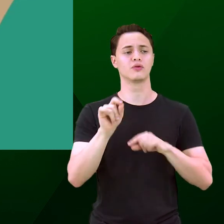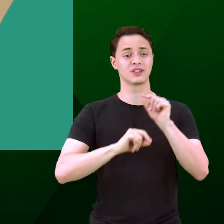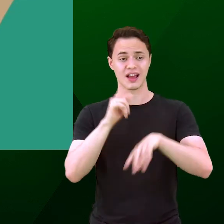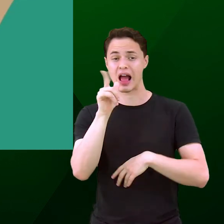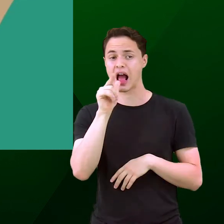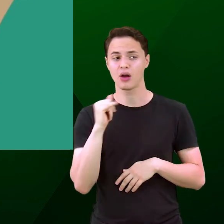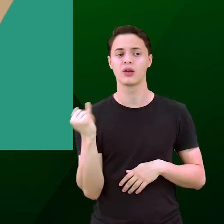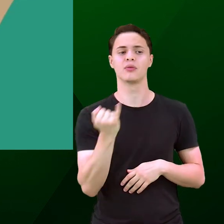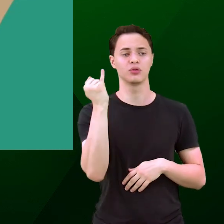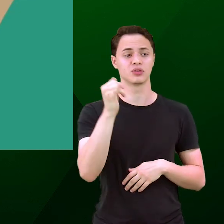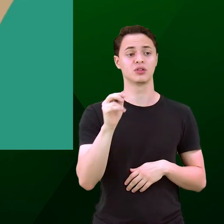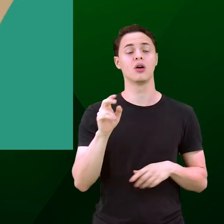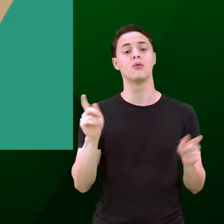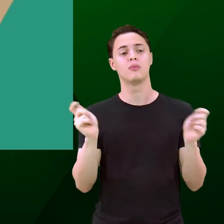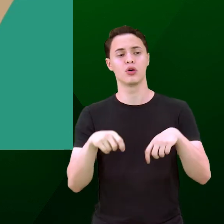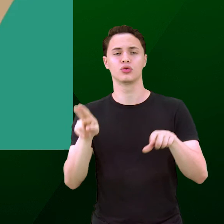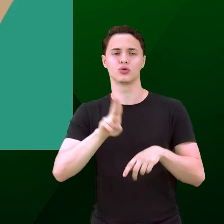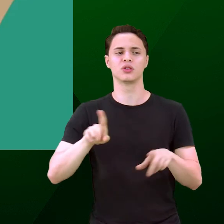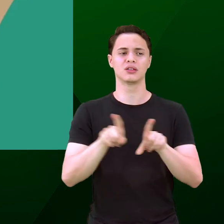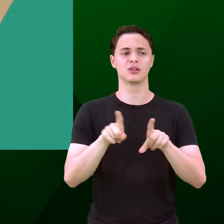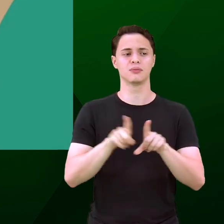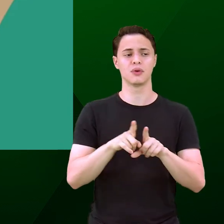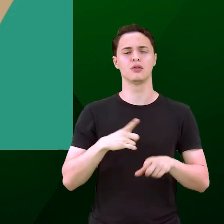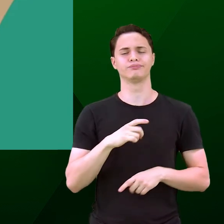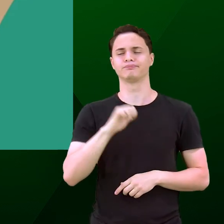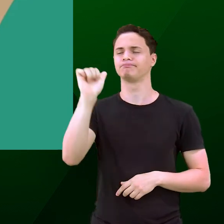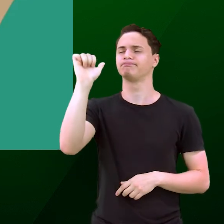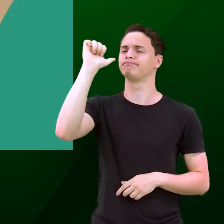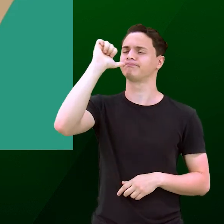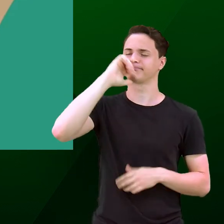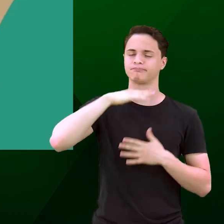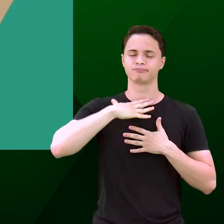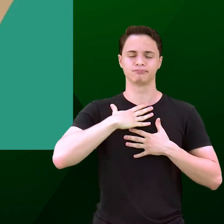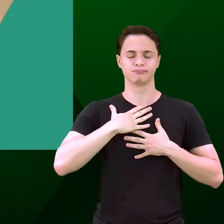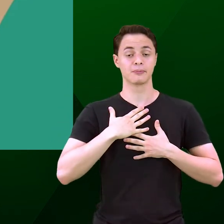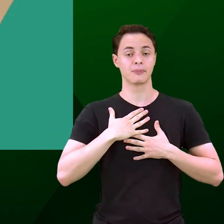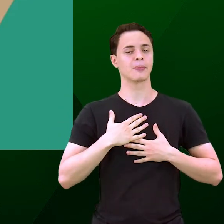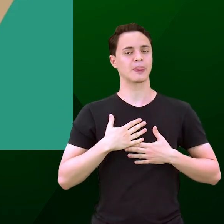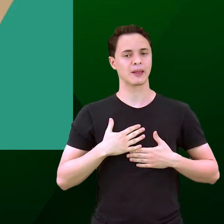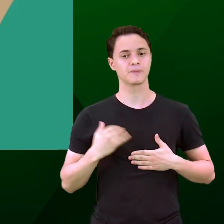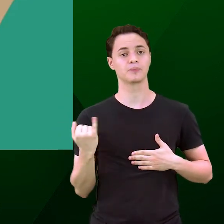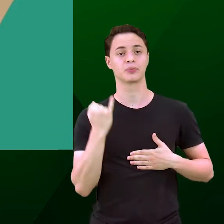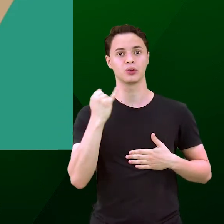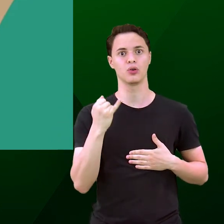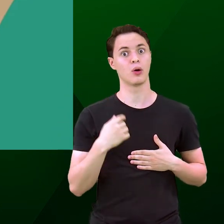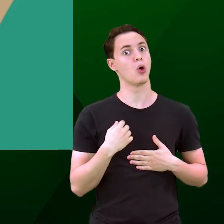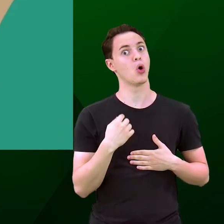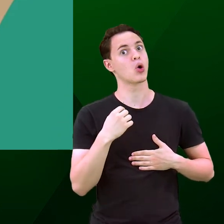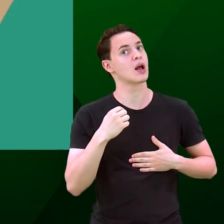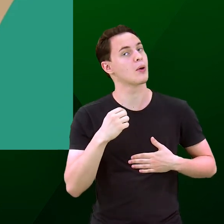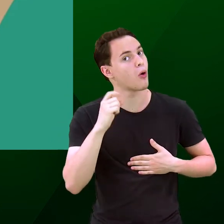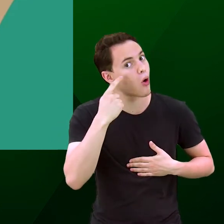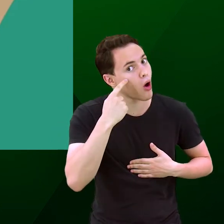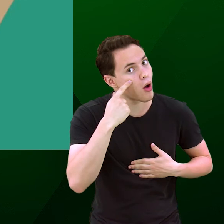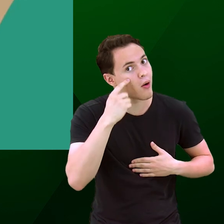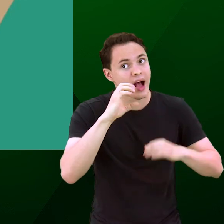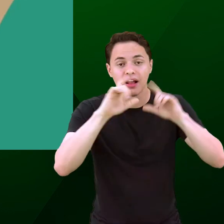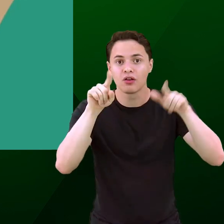frios, especialmente no inverno, né? A questão do aquecimento é bem importante para não começar num ritmo